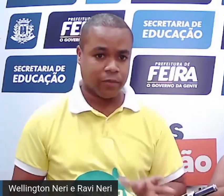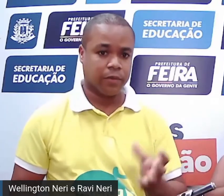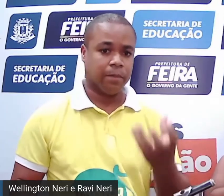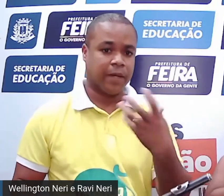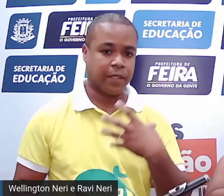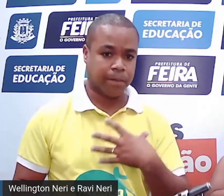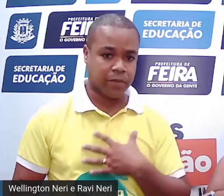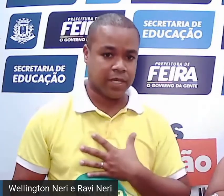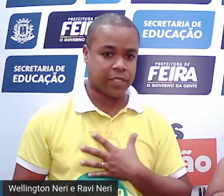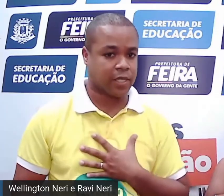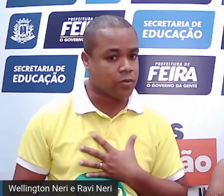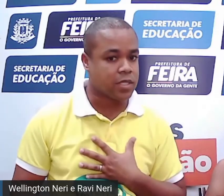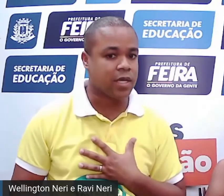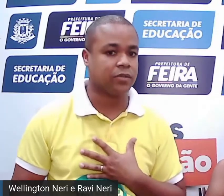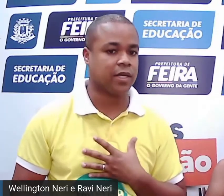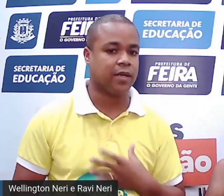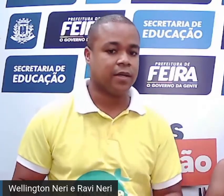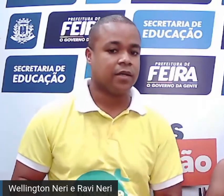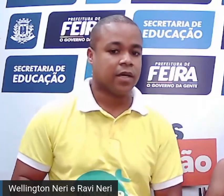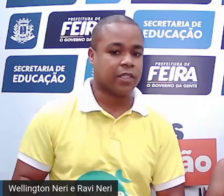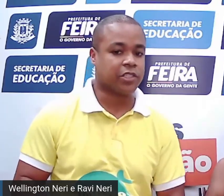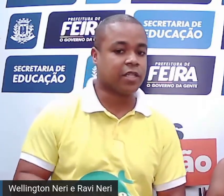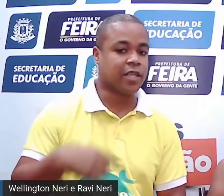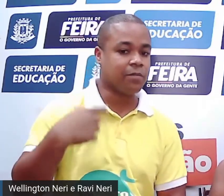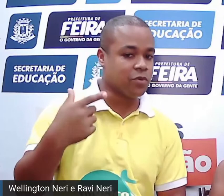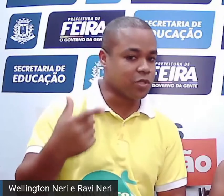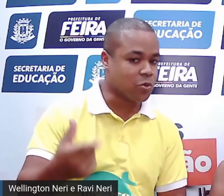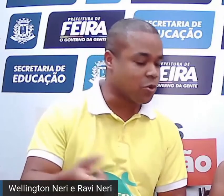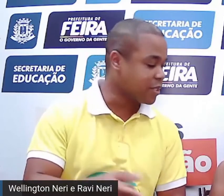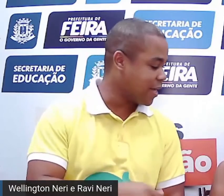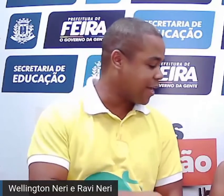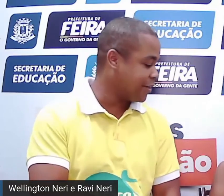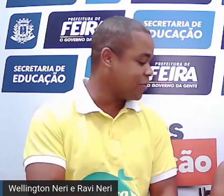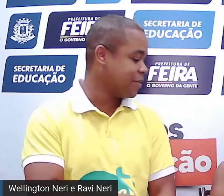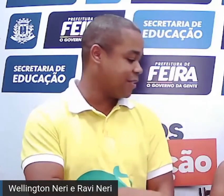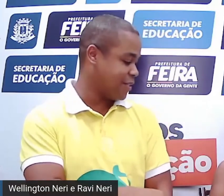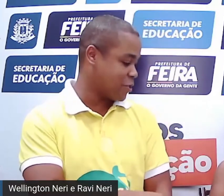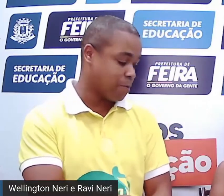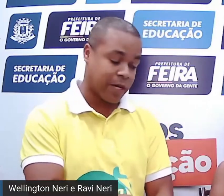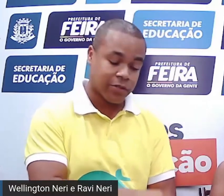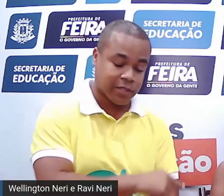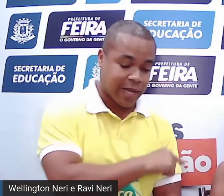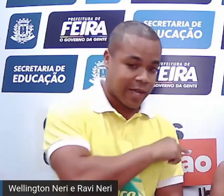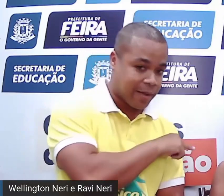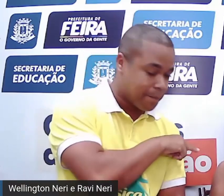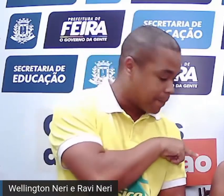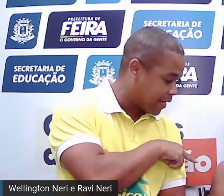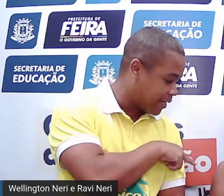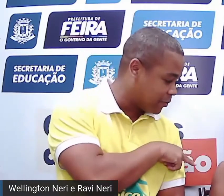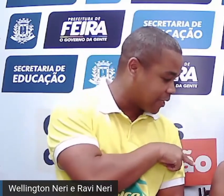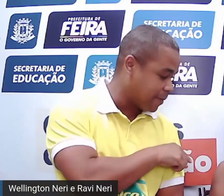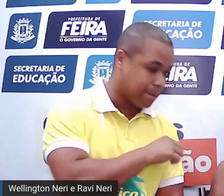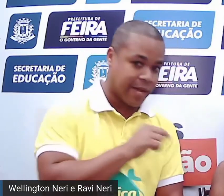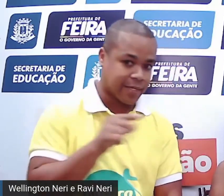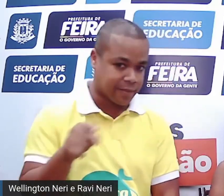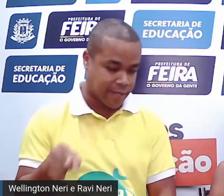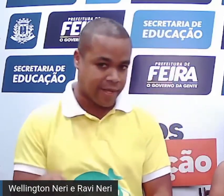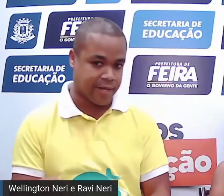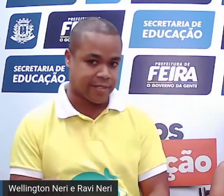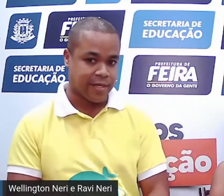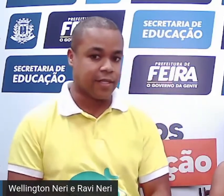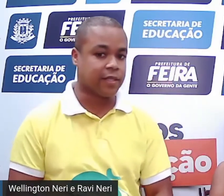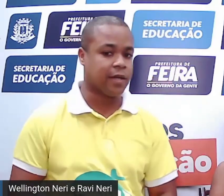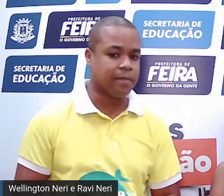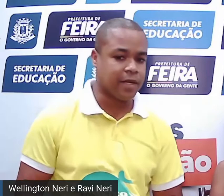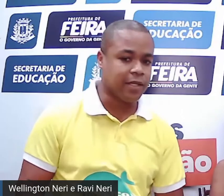adequado, para depois a gente estar usando, né? A gente tem que ter muito cuidado, isso, para não estar pegando o quê?